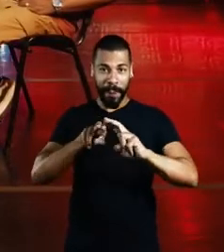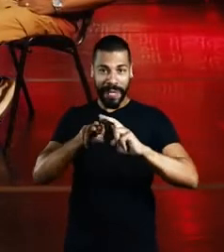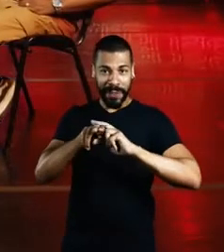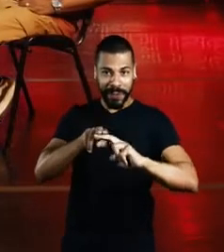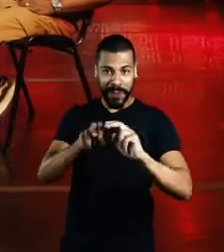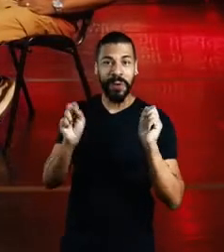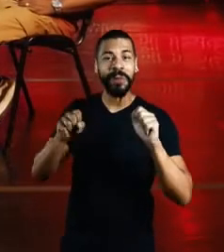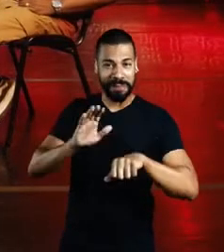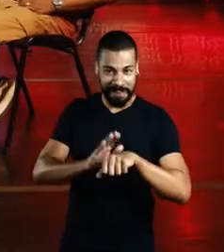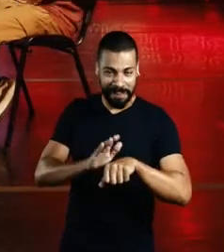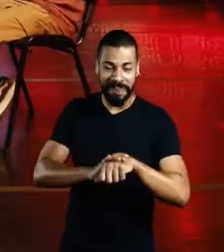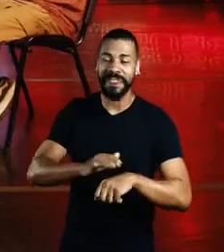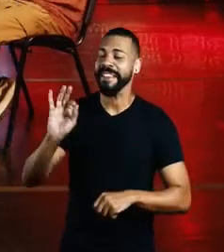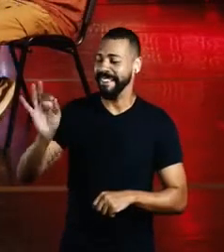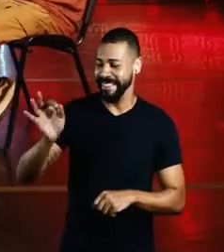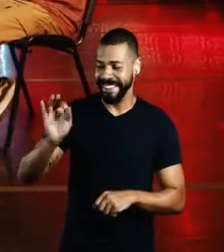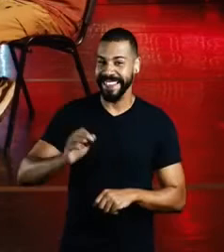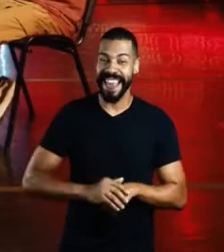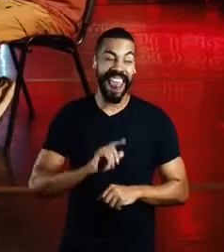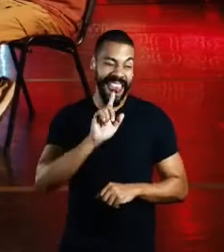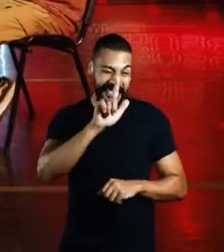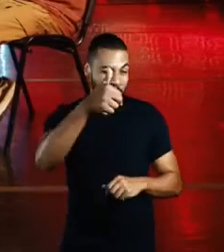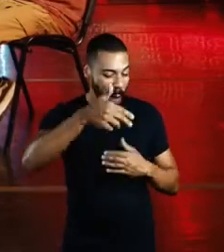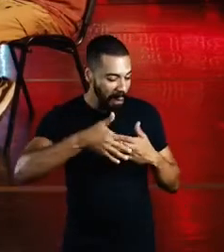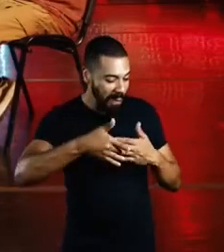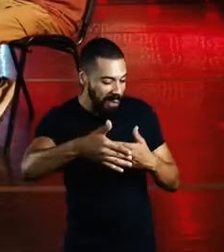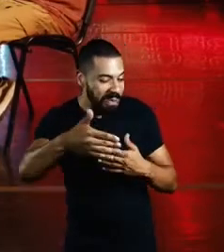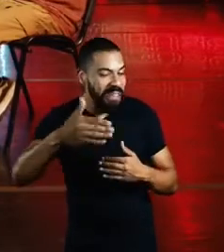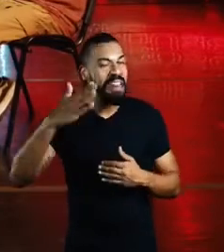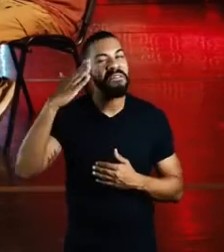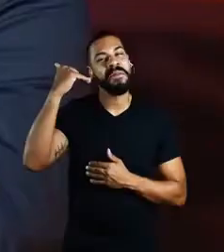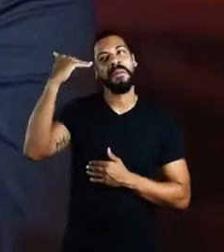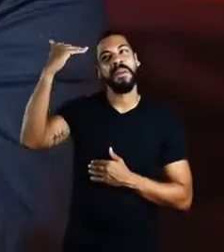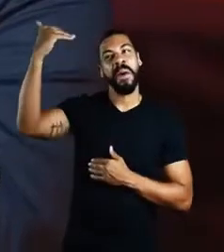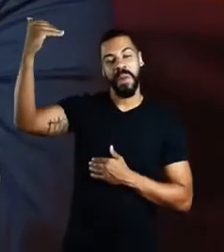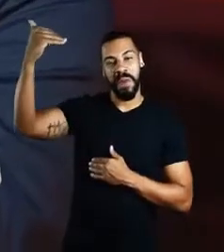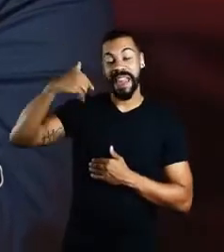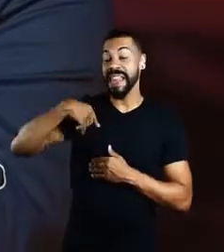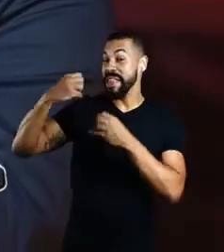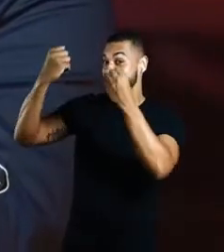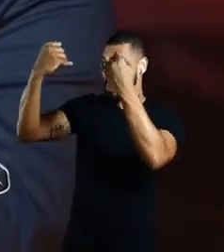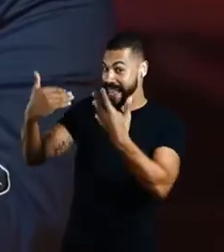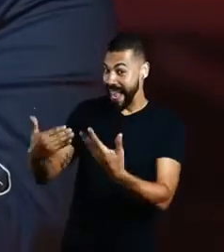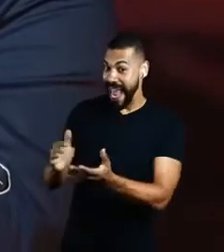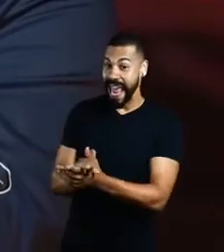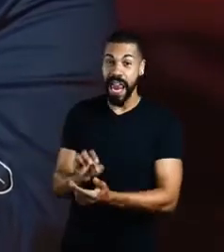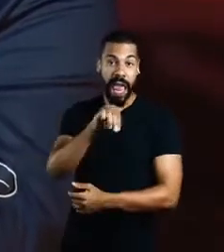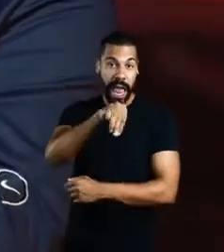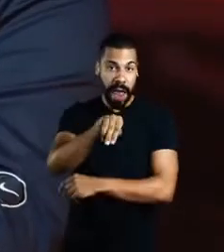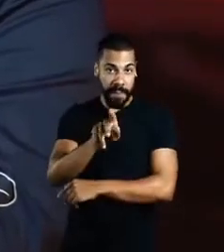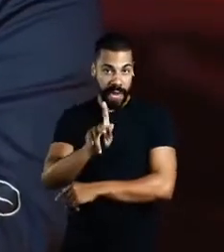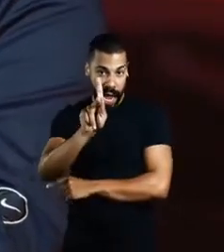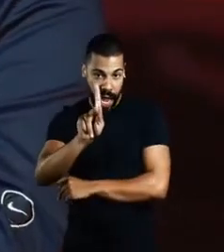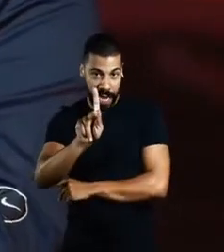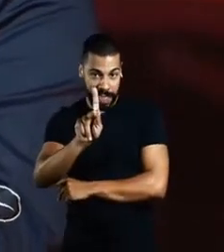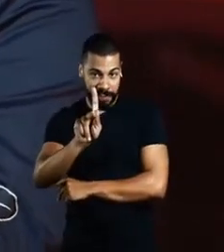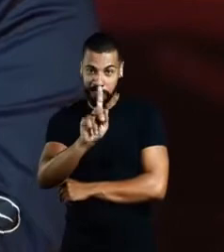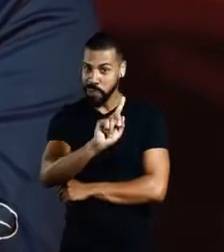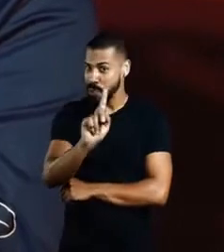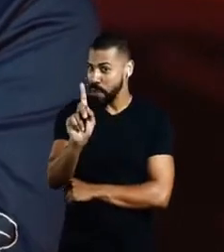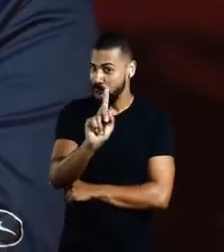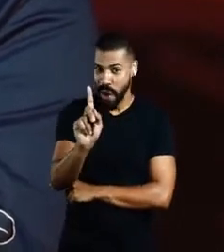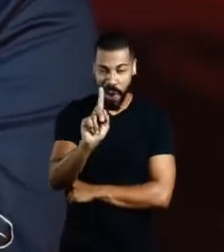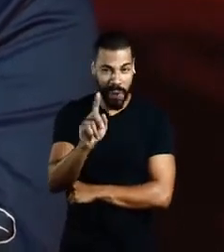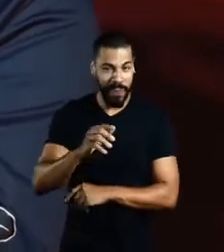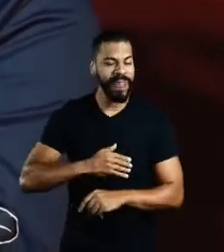metrô várias vezes. A gente ficou famoso, né? Metrô, criança, trem. E, não, não, e detalhe do detalhe, não era MK. Era 3 em 1. Tem um show que